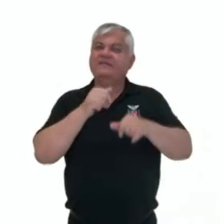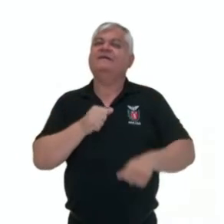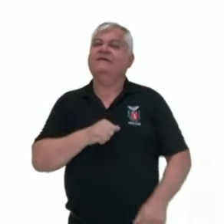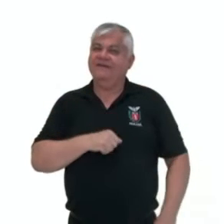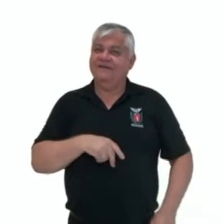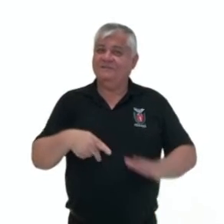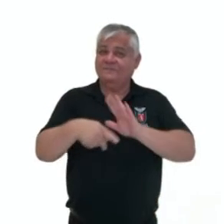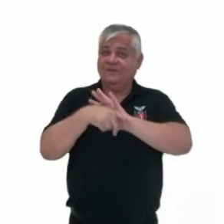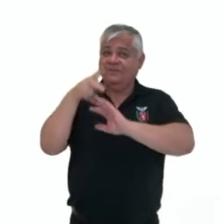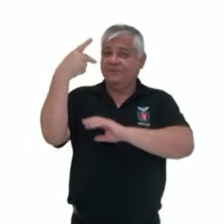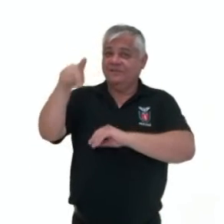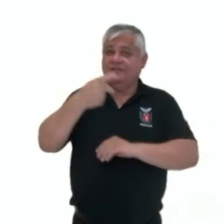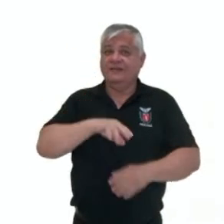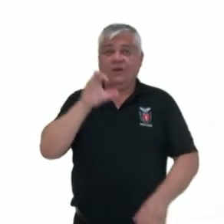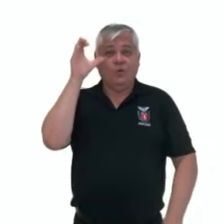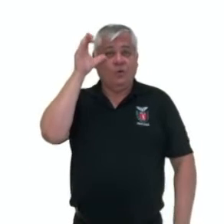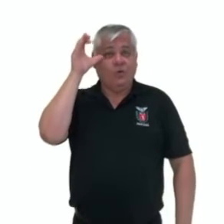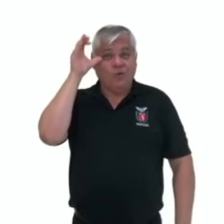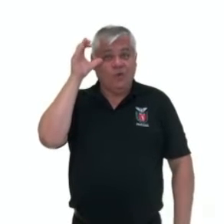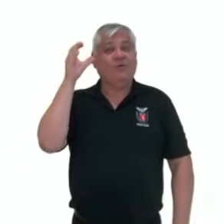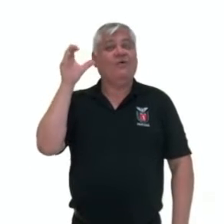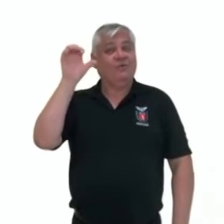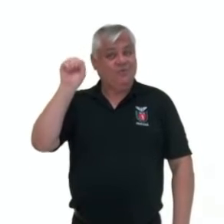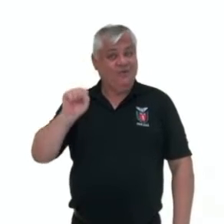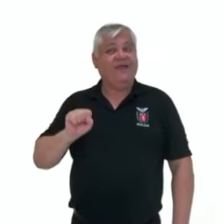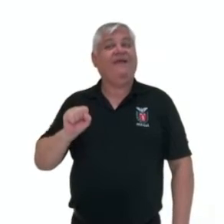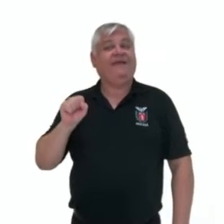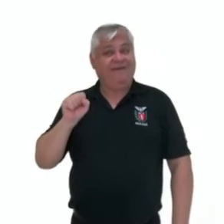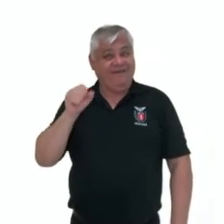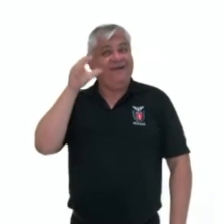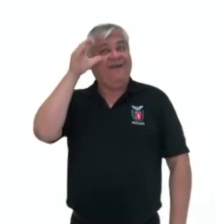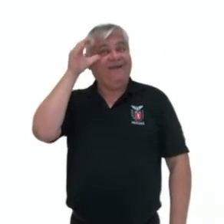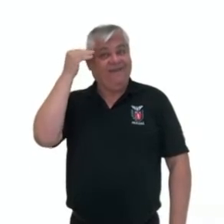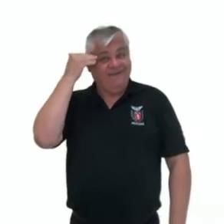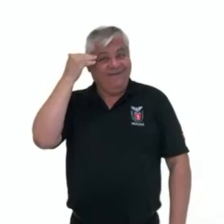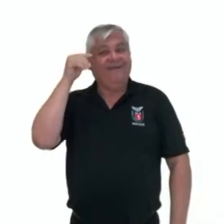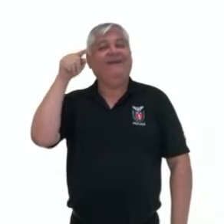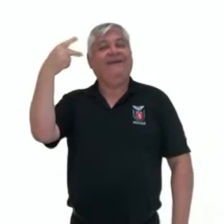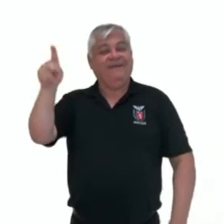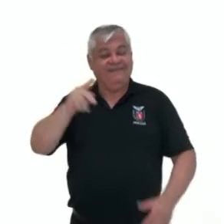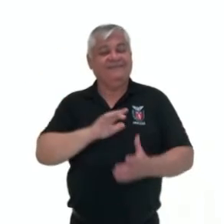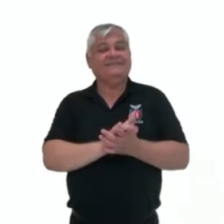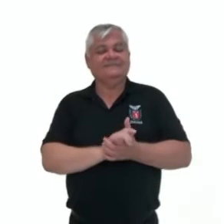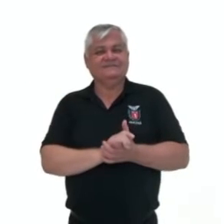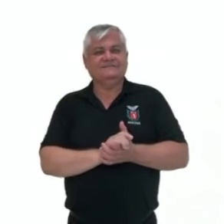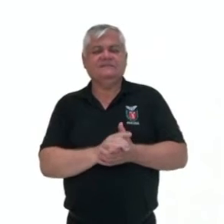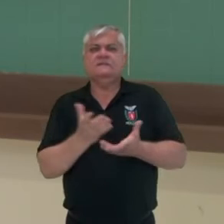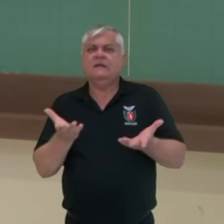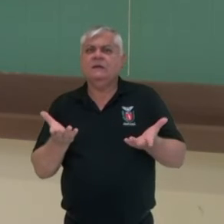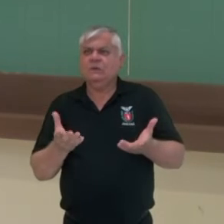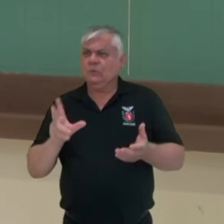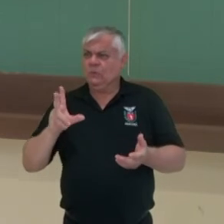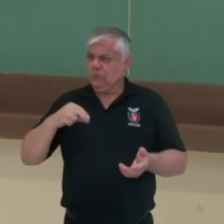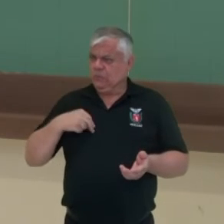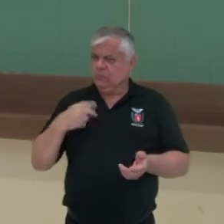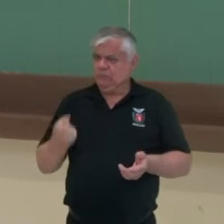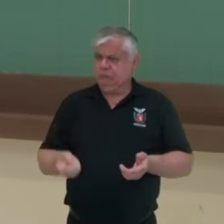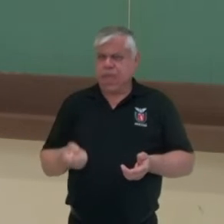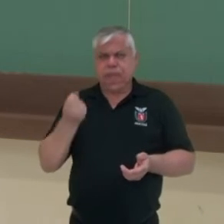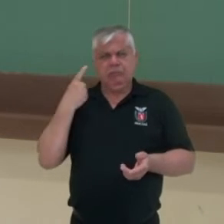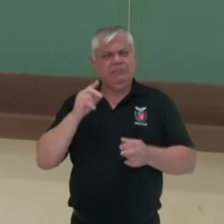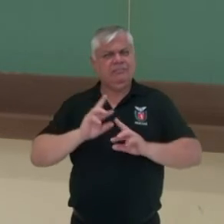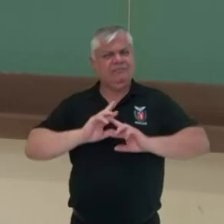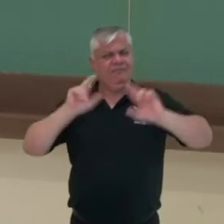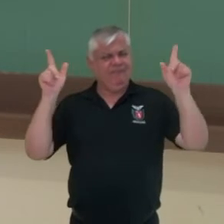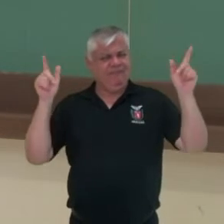alfabeto coreano, olha que legal. Então os movimentos dessa luta, aí vocês podem perguntar, professora, nossa, que exercício estranho, nada a ver